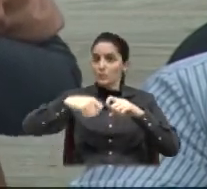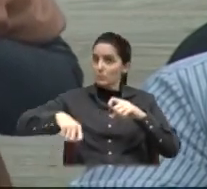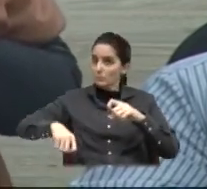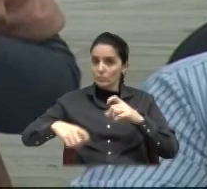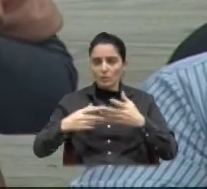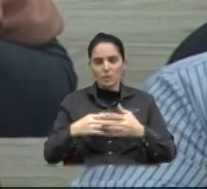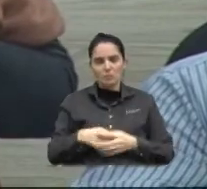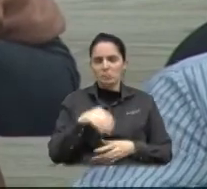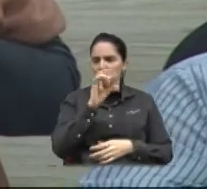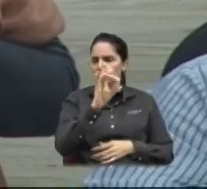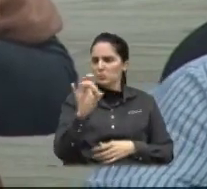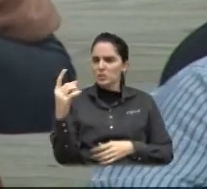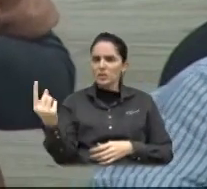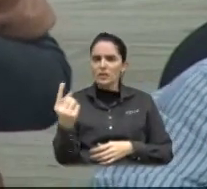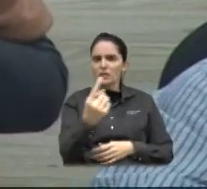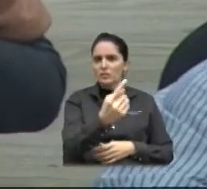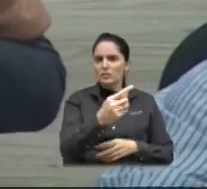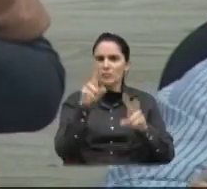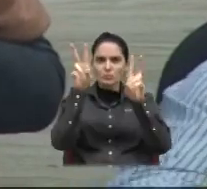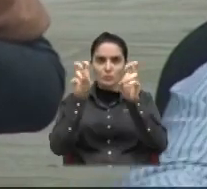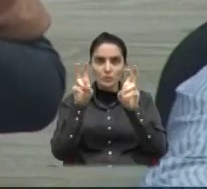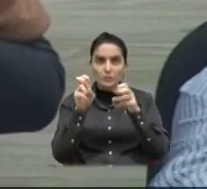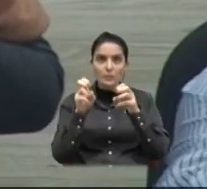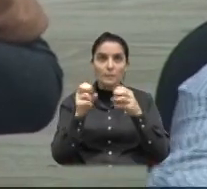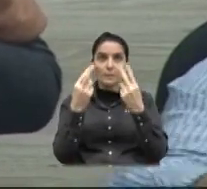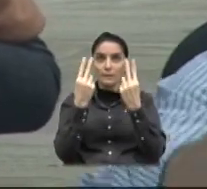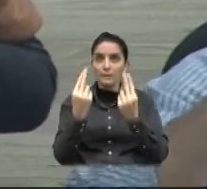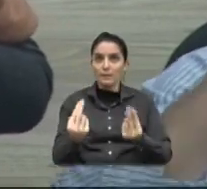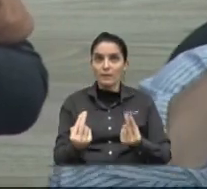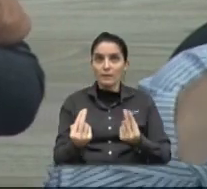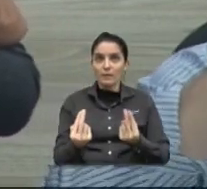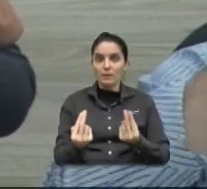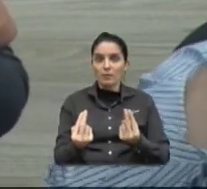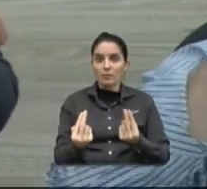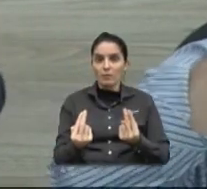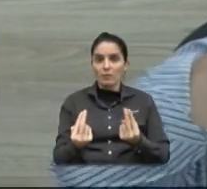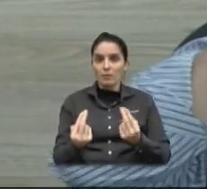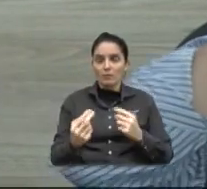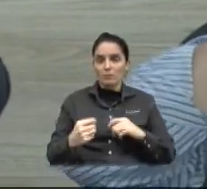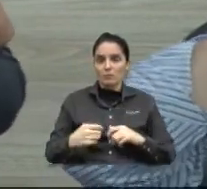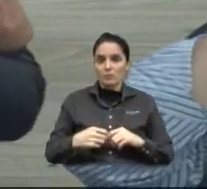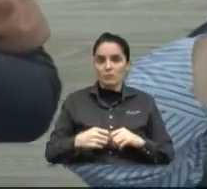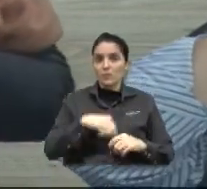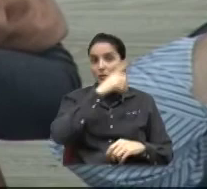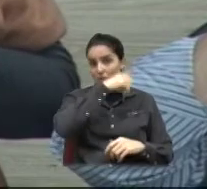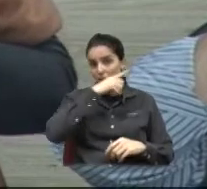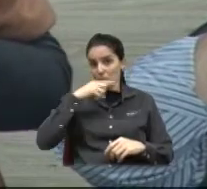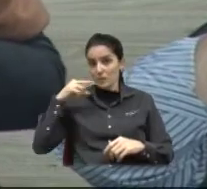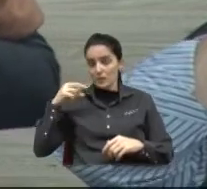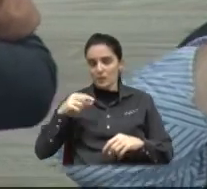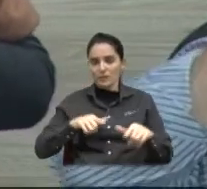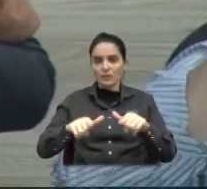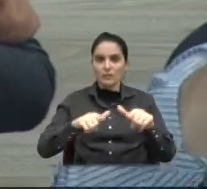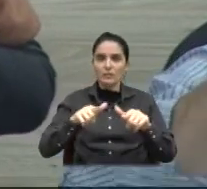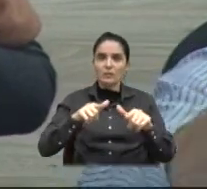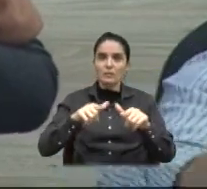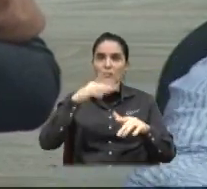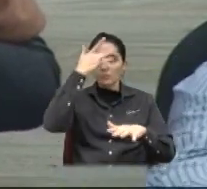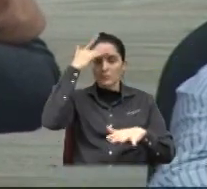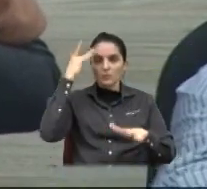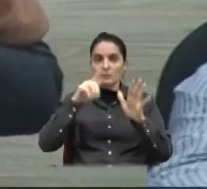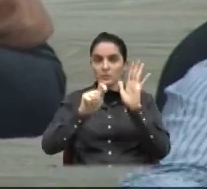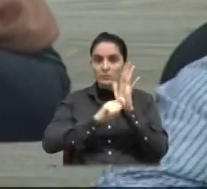cada um aqui vem a dizer se é a mesma coisa eu que lidam com a questão da dependência química nem ajuda o que quer dizer